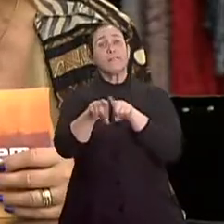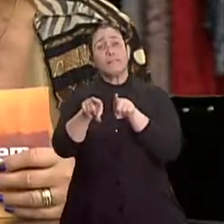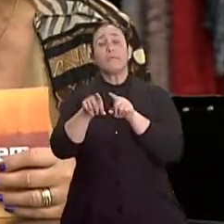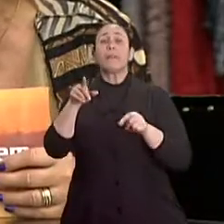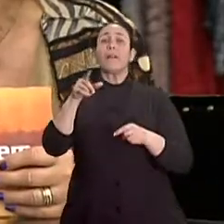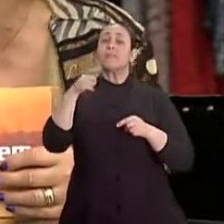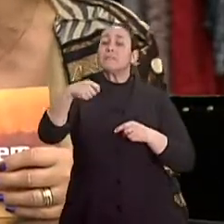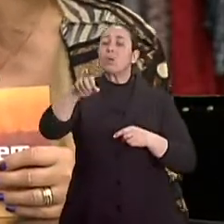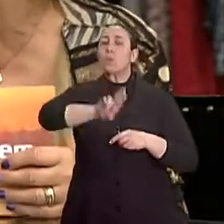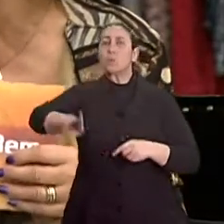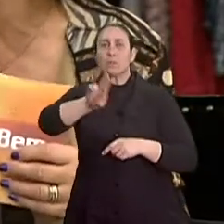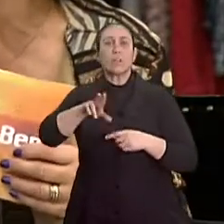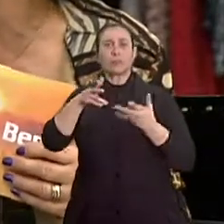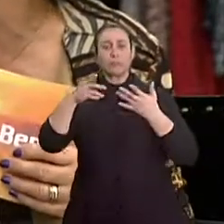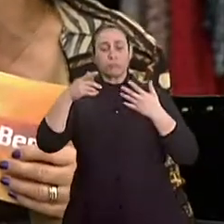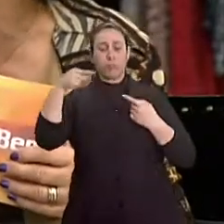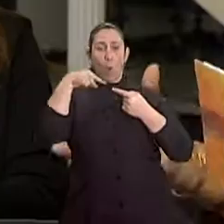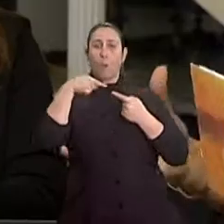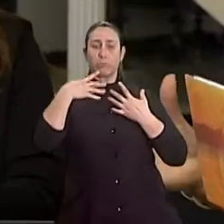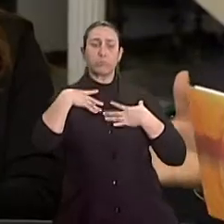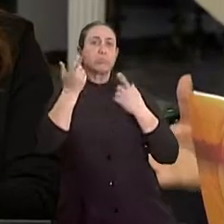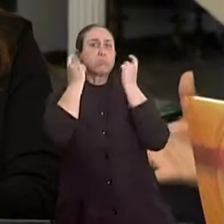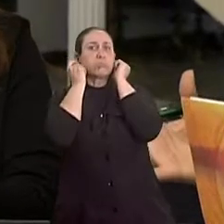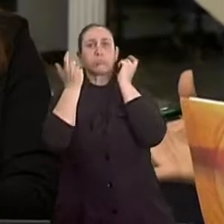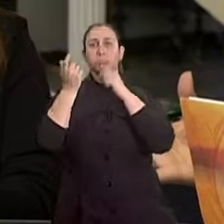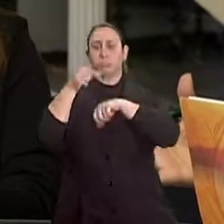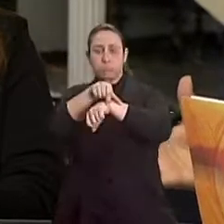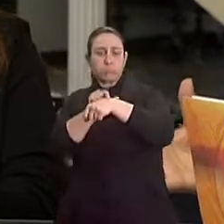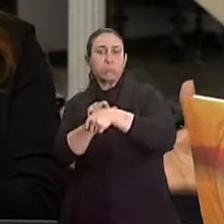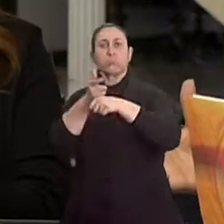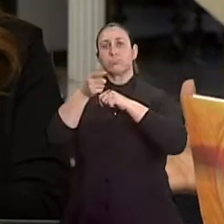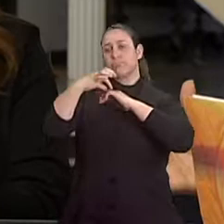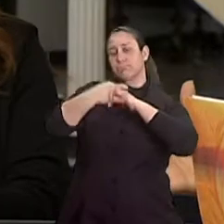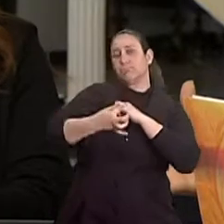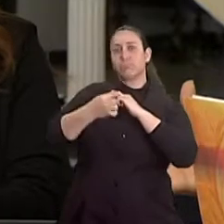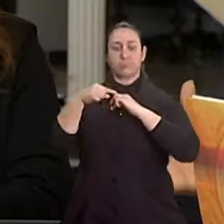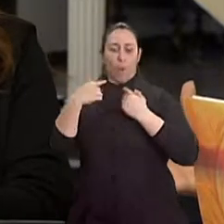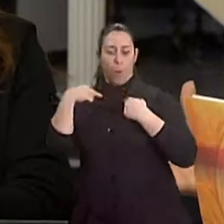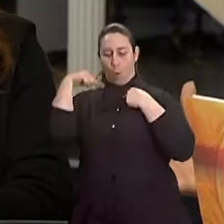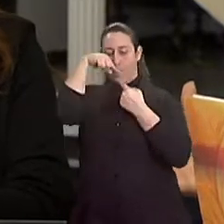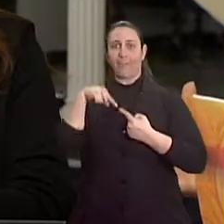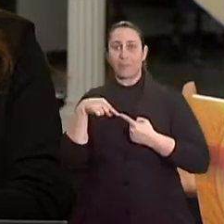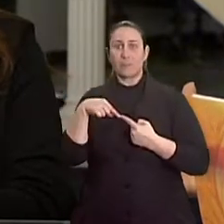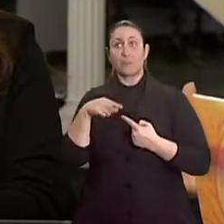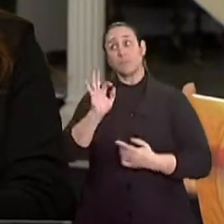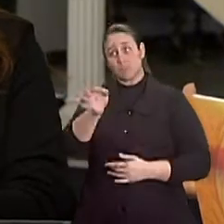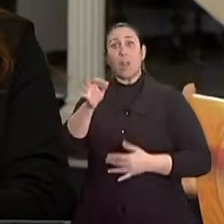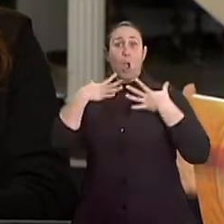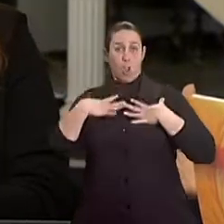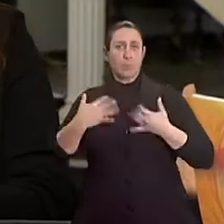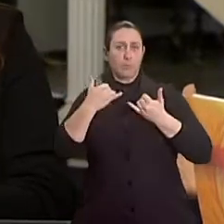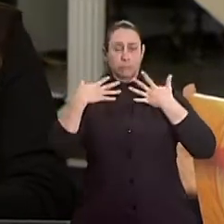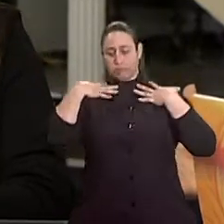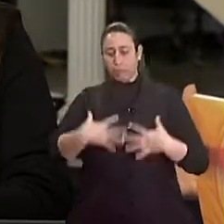os acessórios Sim, aqui, claro. Sejam bijuteria, sejam até claro, semijoias. Claro, que às vezes um acessório transforma uma roupa. Ela, digamos, uma roupa sóbria, tu